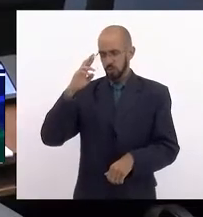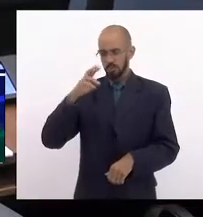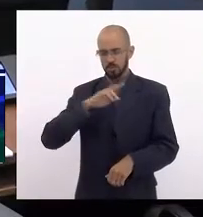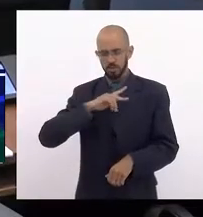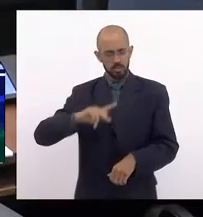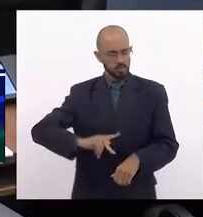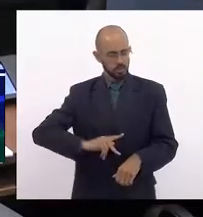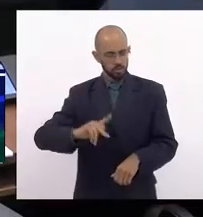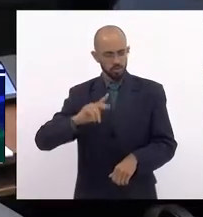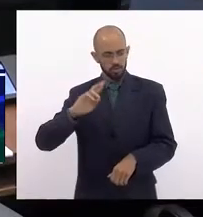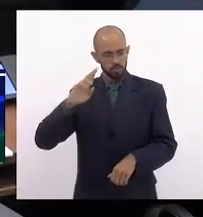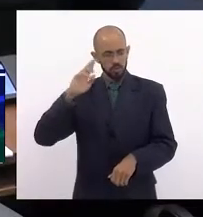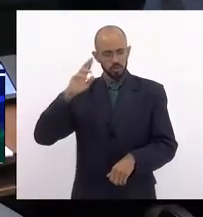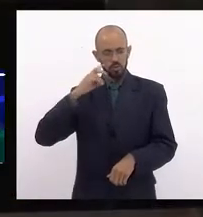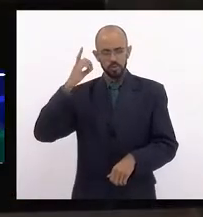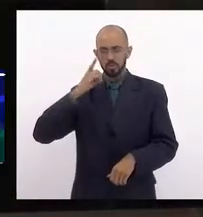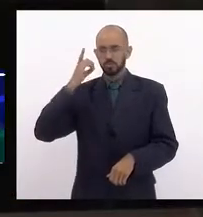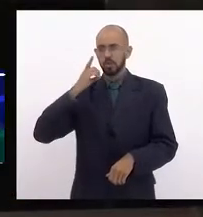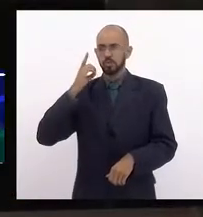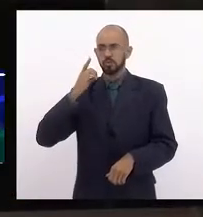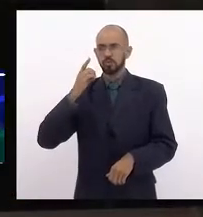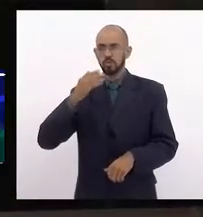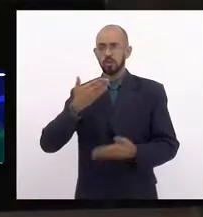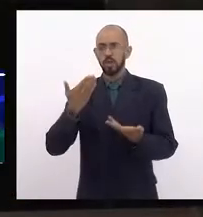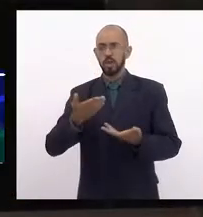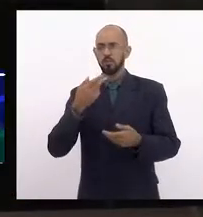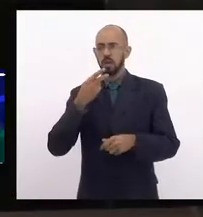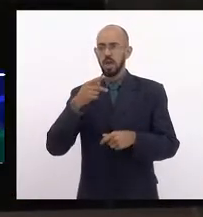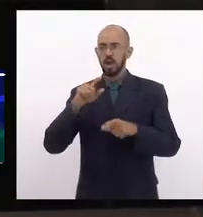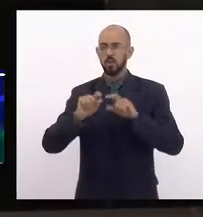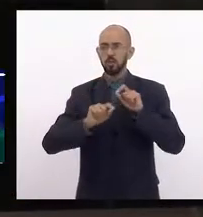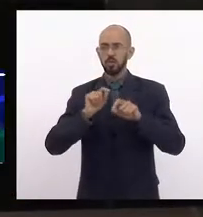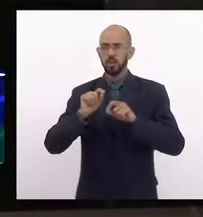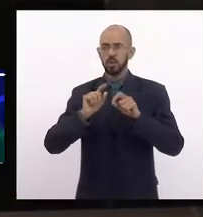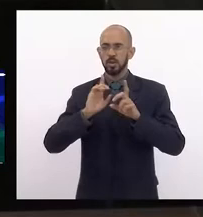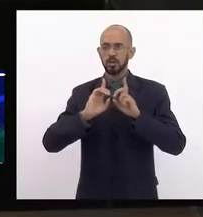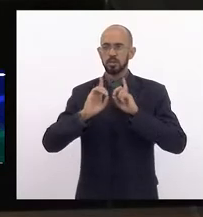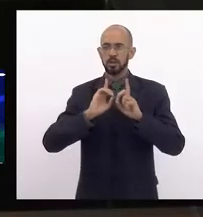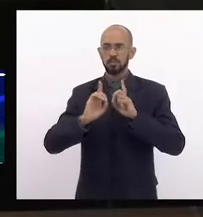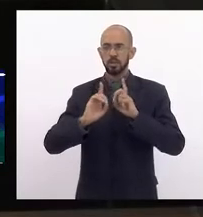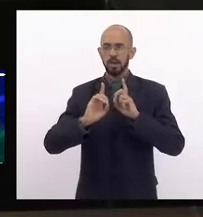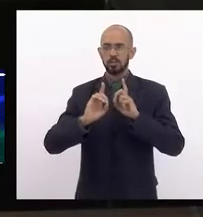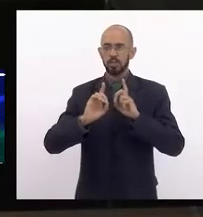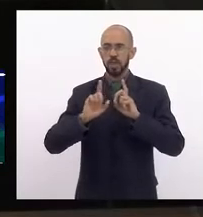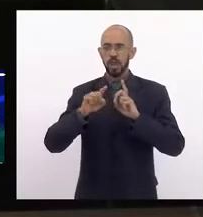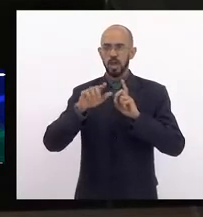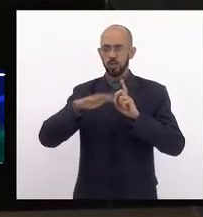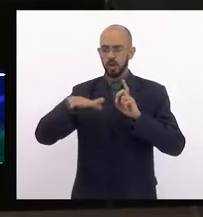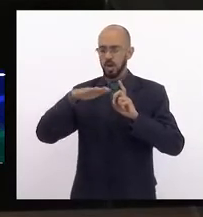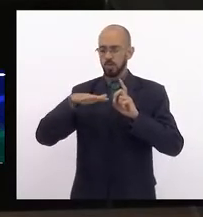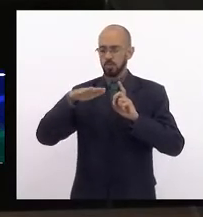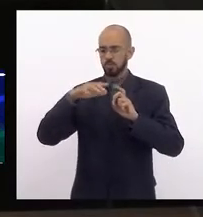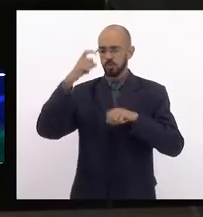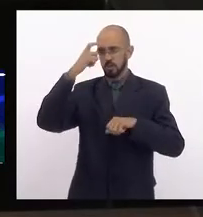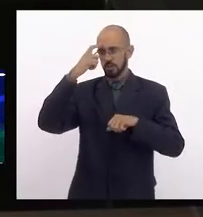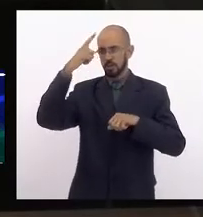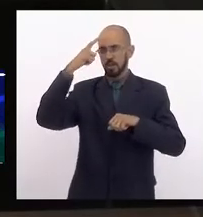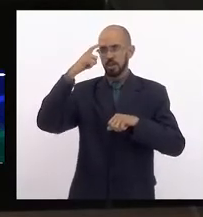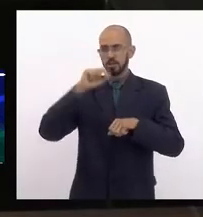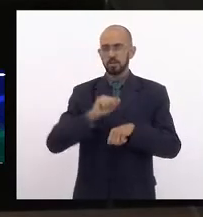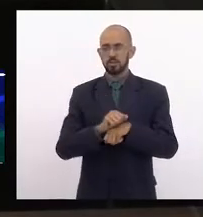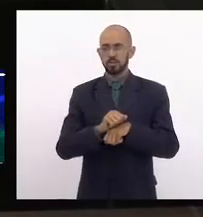eu quero iniciar inicialmente dizer que esse debate é no campo das ideias o